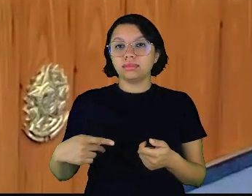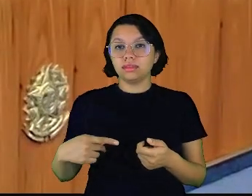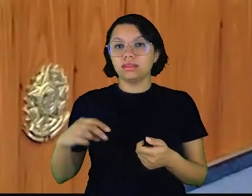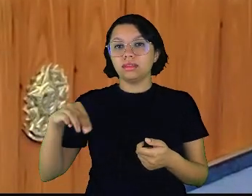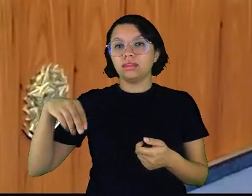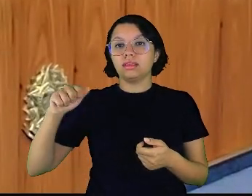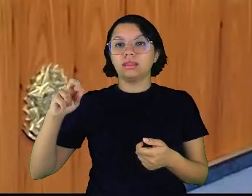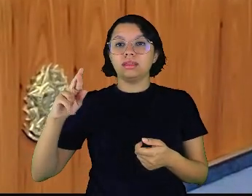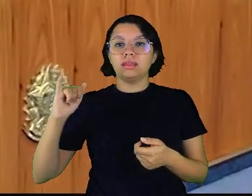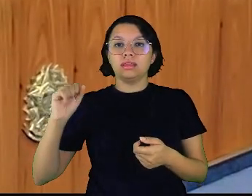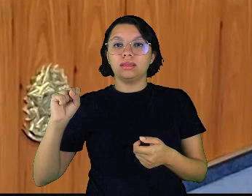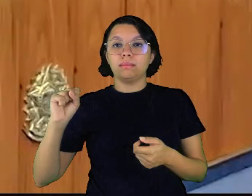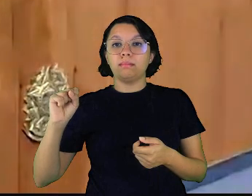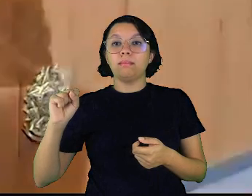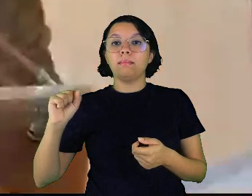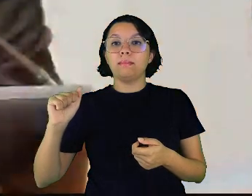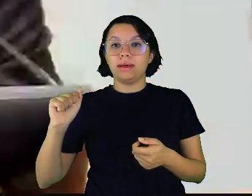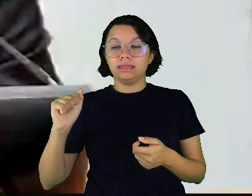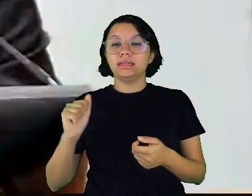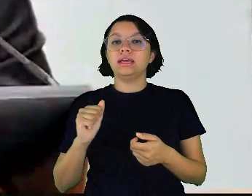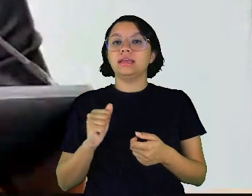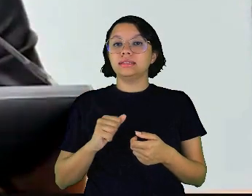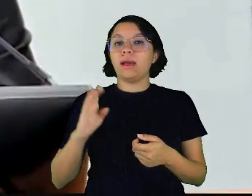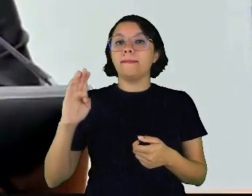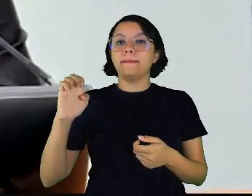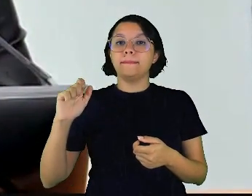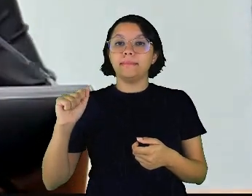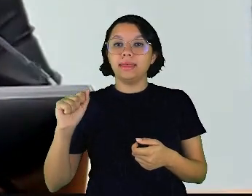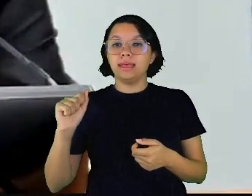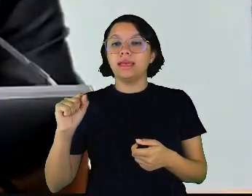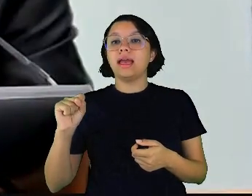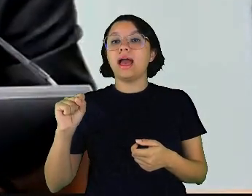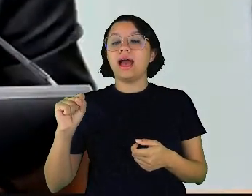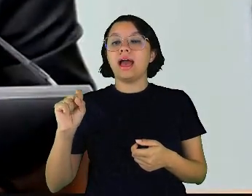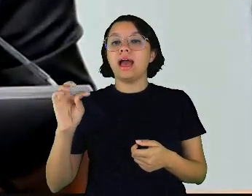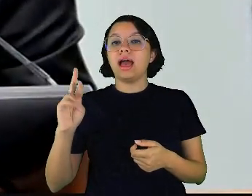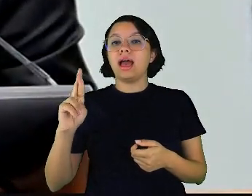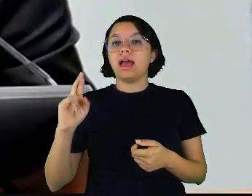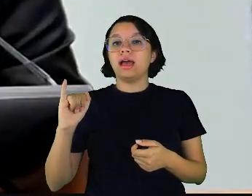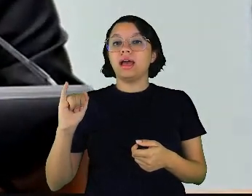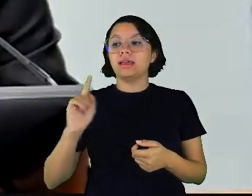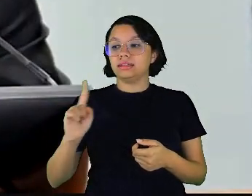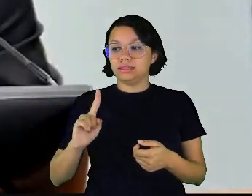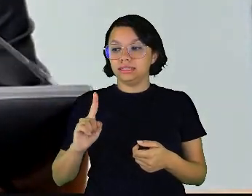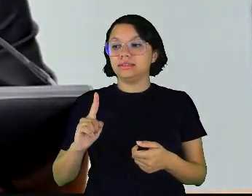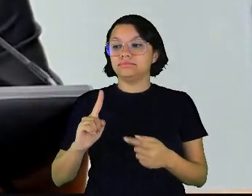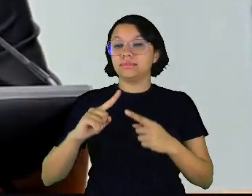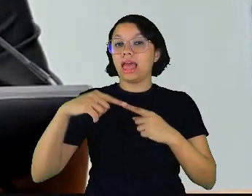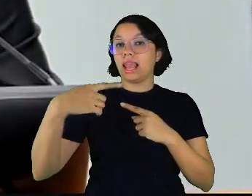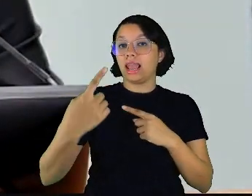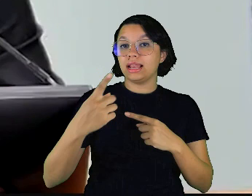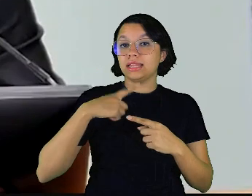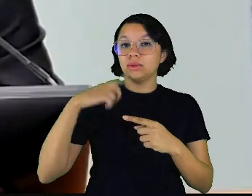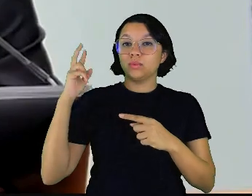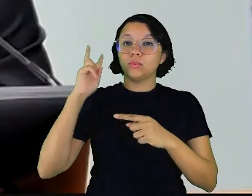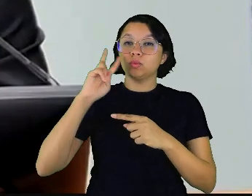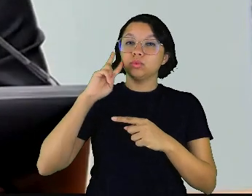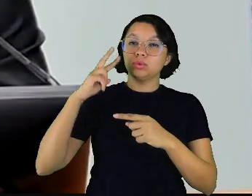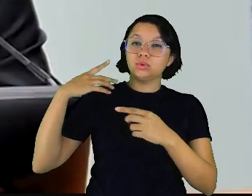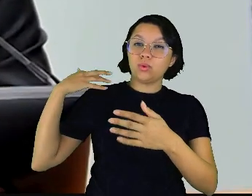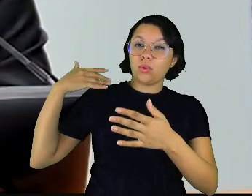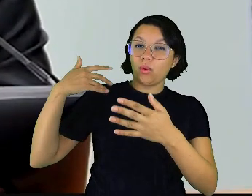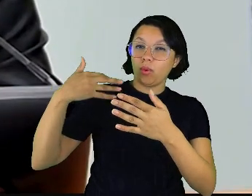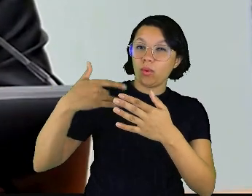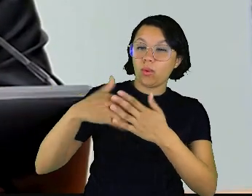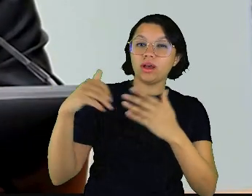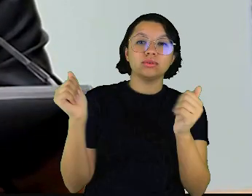presidentes Marisa Santos, Beatriz de Lima Pereira, que, além de tudo, também tem o histórico associativo